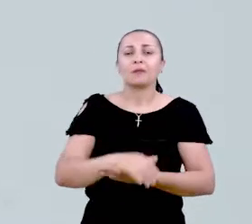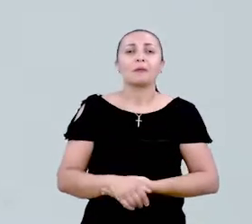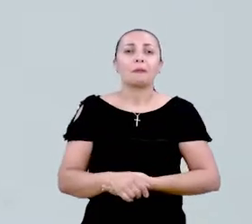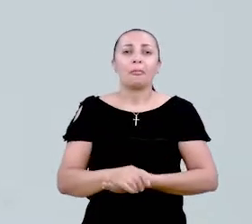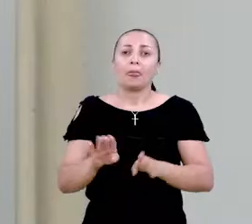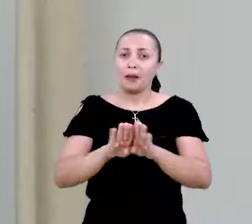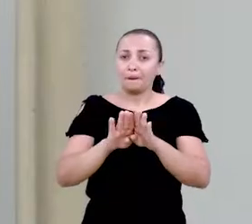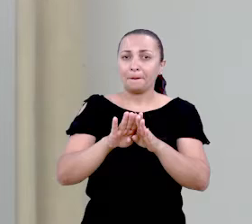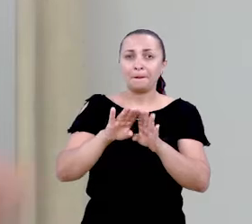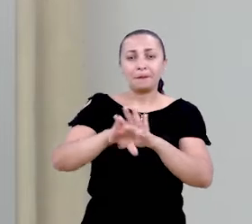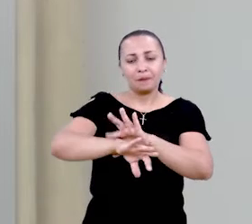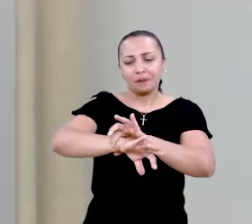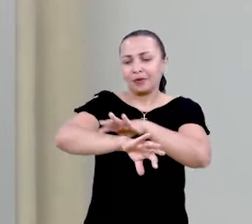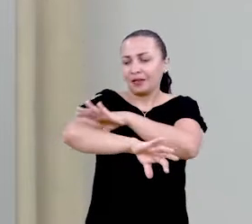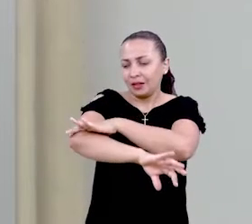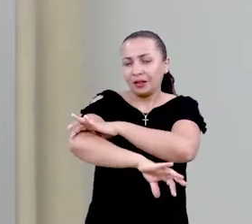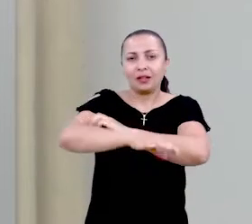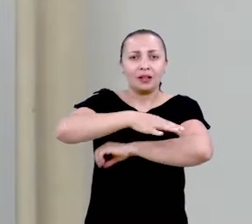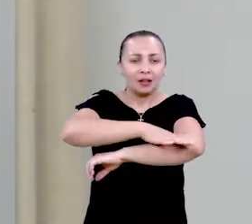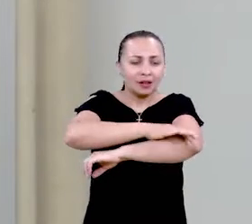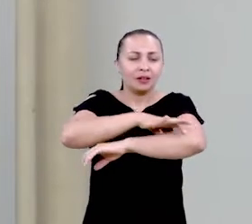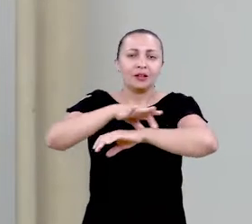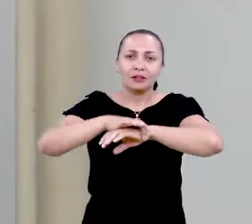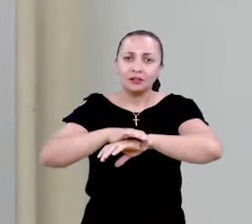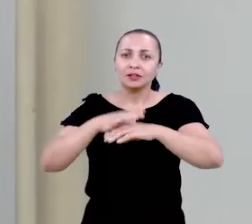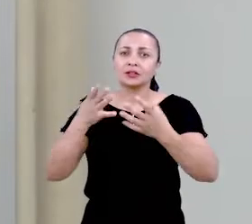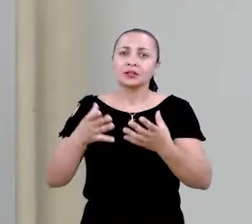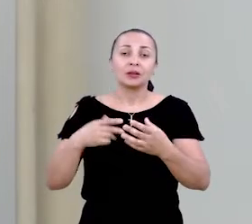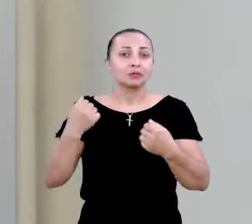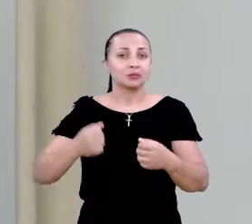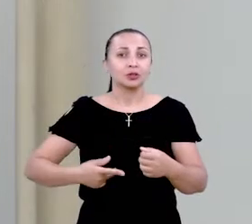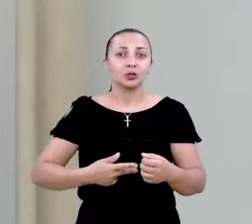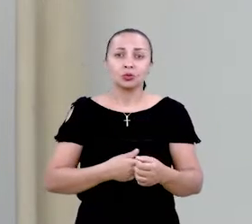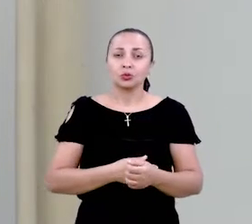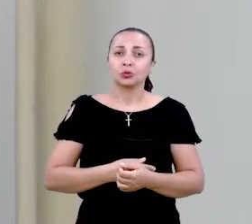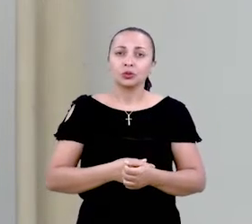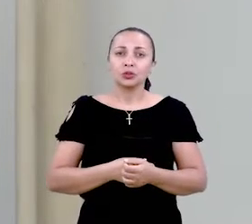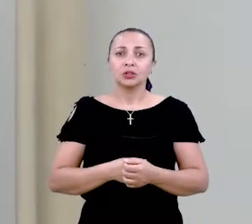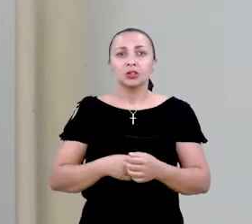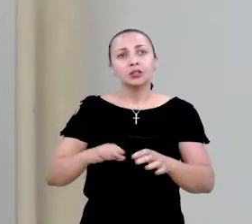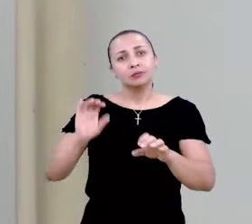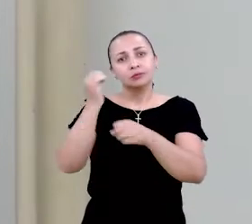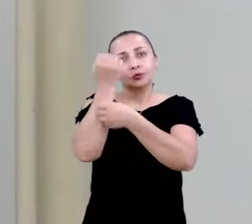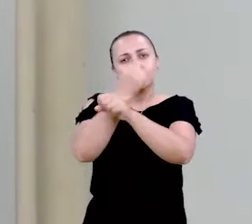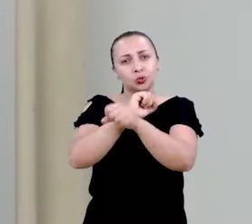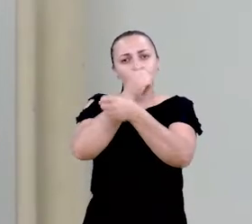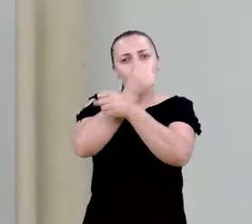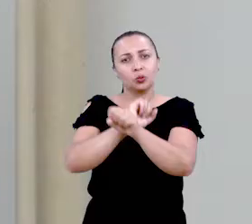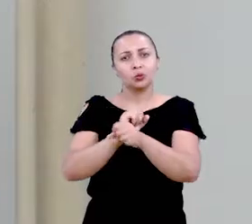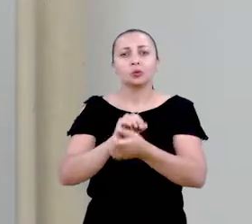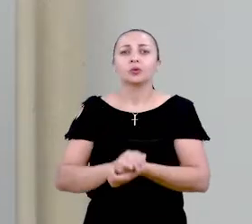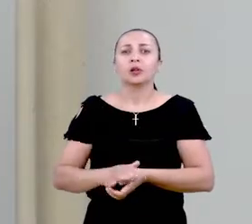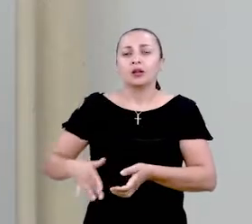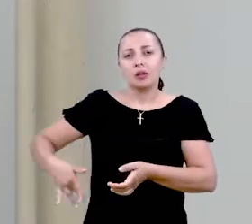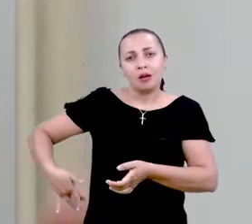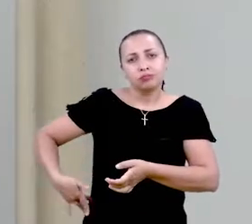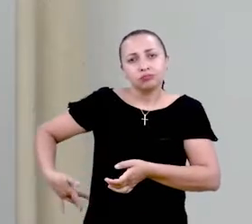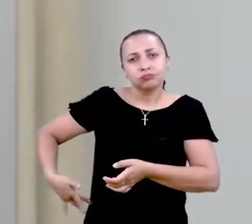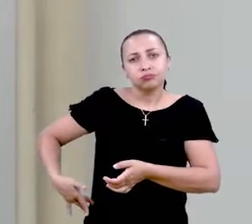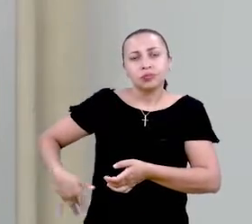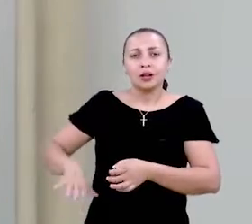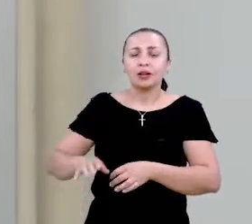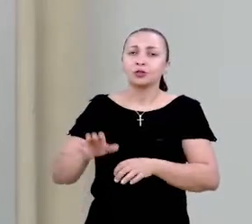esses obesos sofrem com frequência de necessidade de cirurgias de reconstrução de quadril,